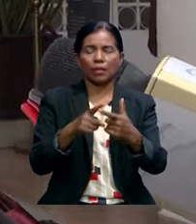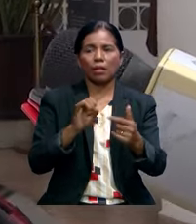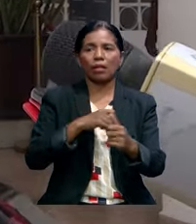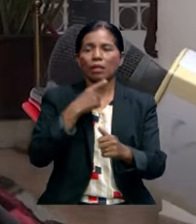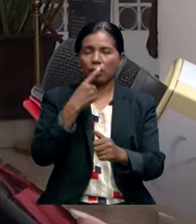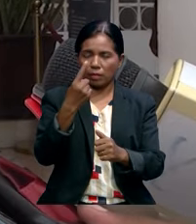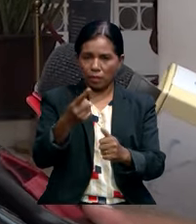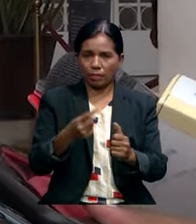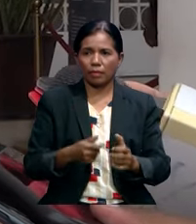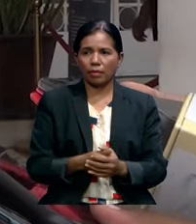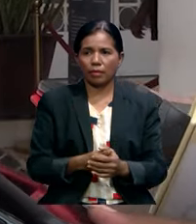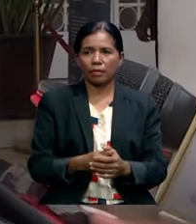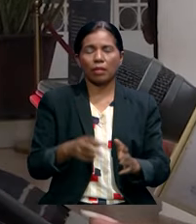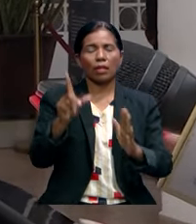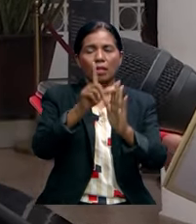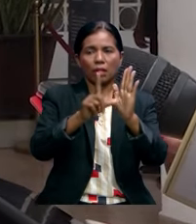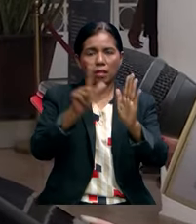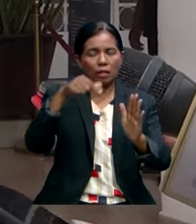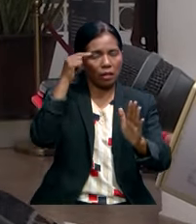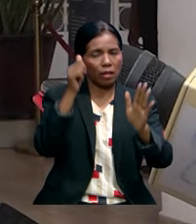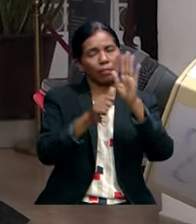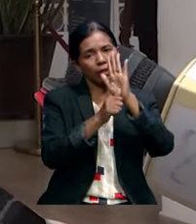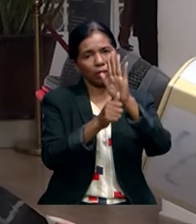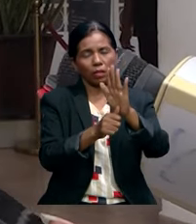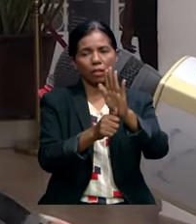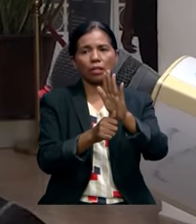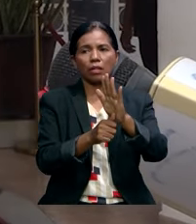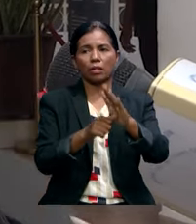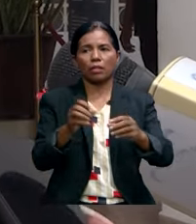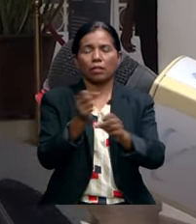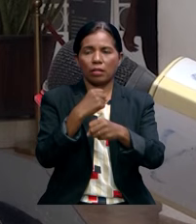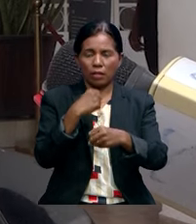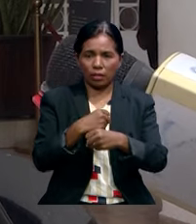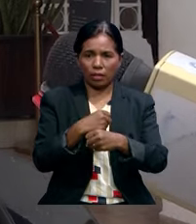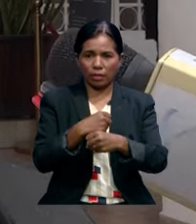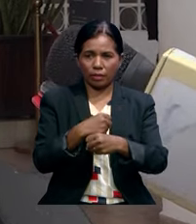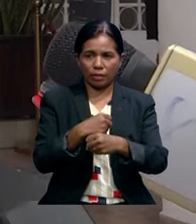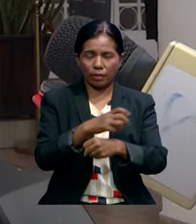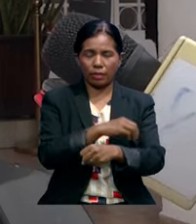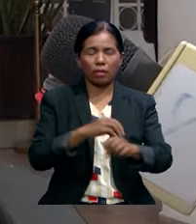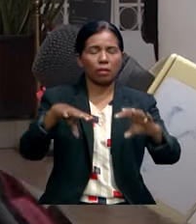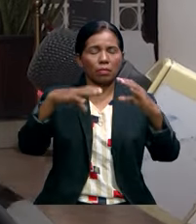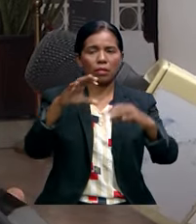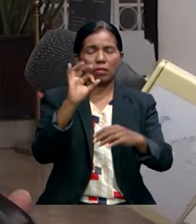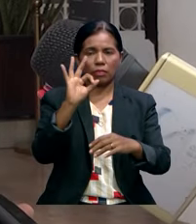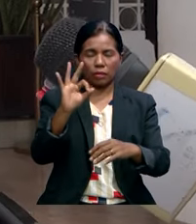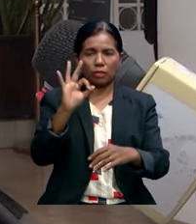kata resolução governo ida apresenta ali ba o di halona autorizan comissão função pública